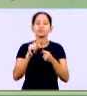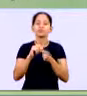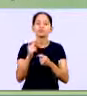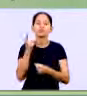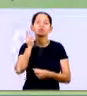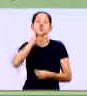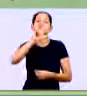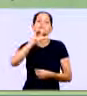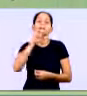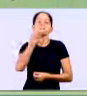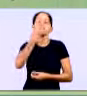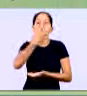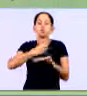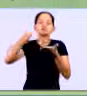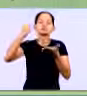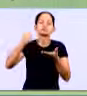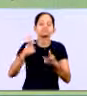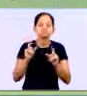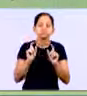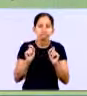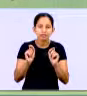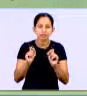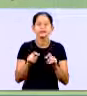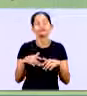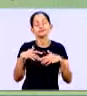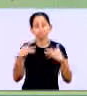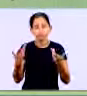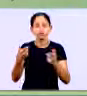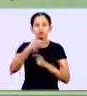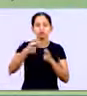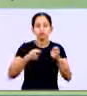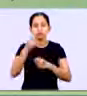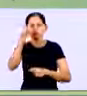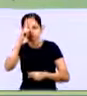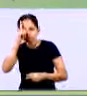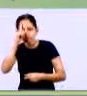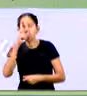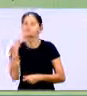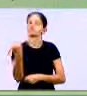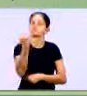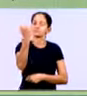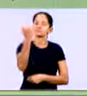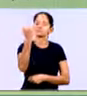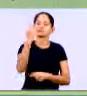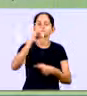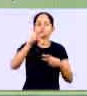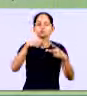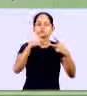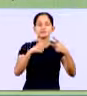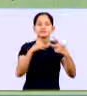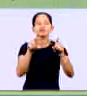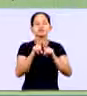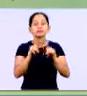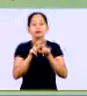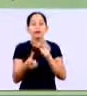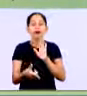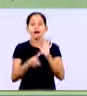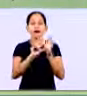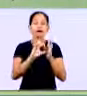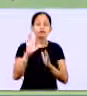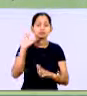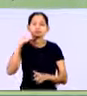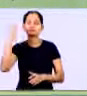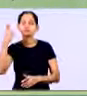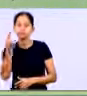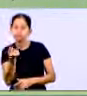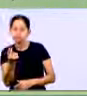vantagens de se ter um fluxo de caixa? O controle das atividades diárias da empresa, isso é importantíssimo. Antecipar as decisões sobre como lidar com sobras